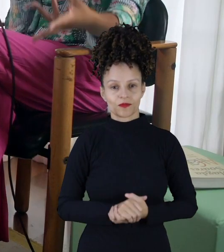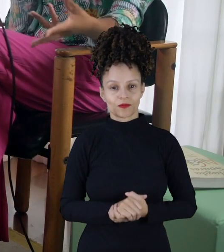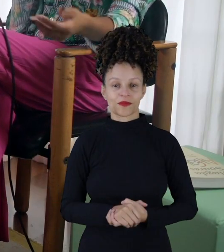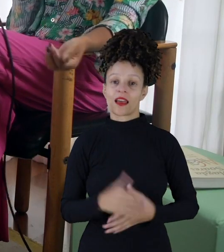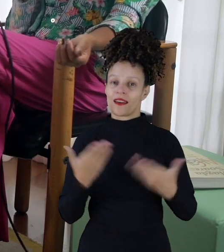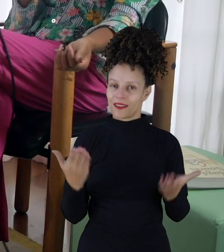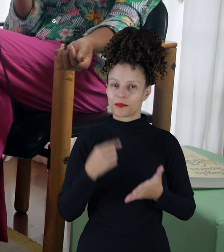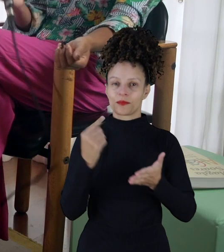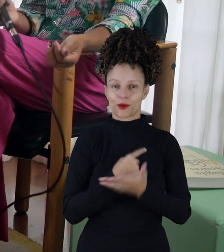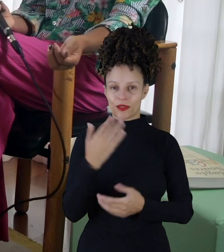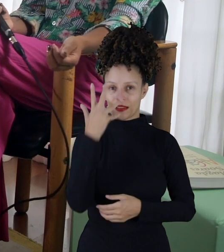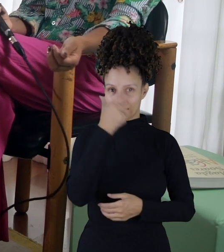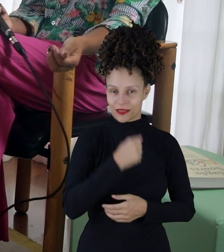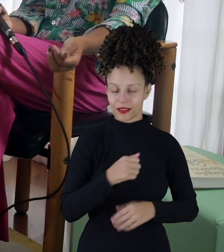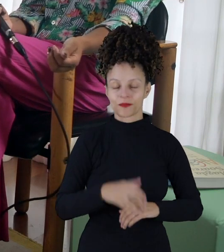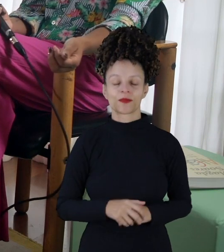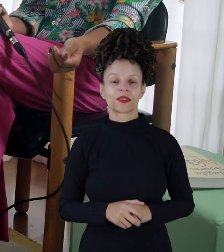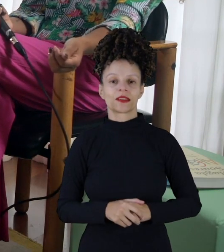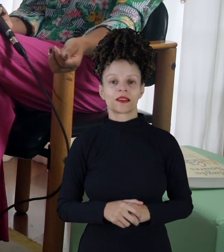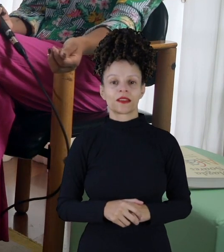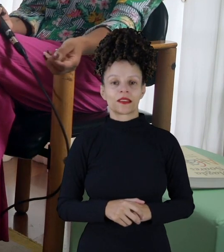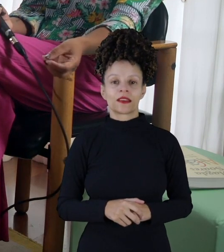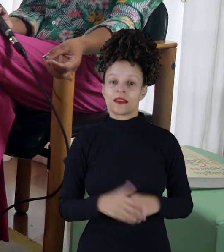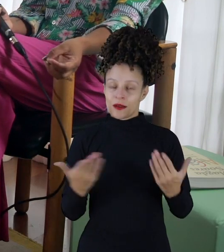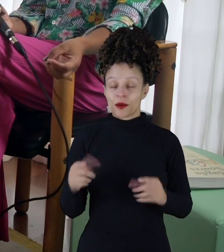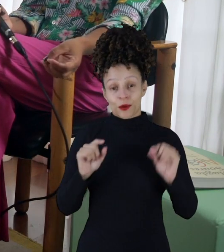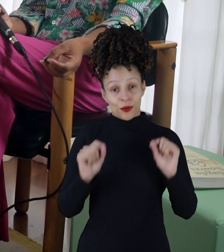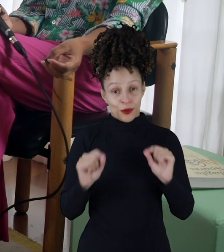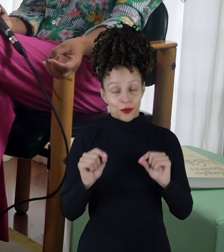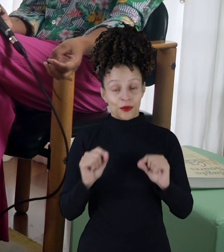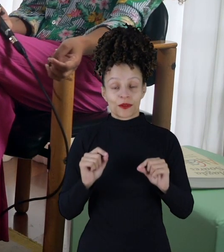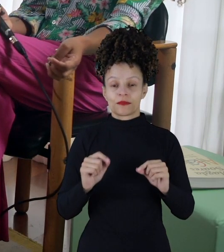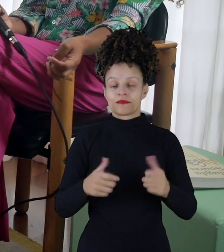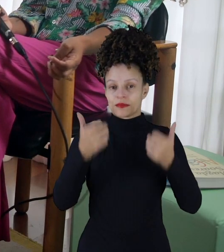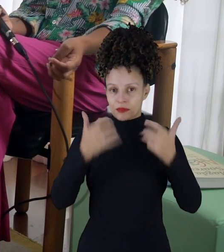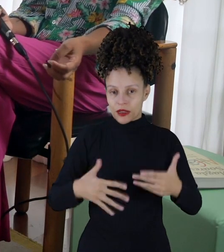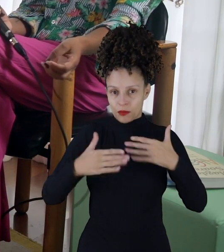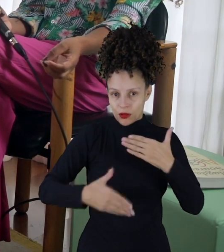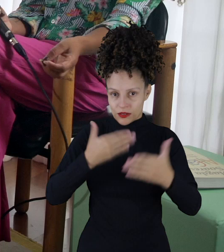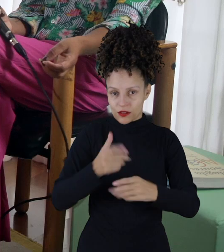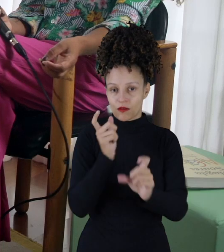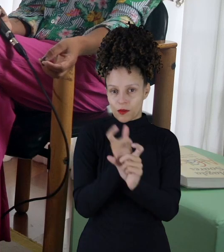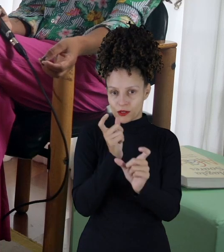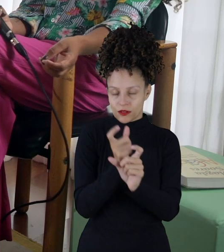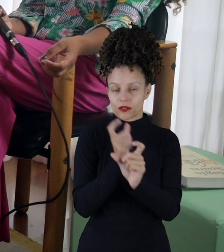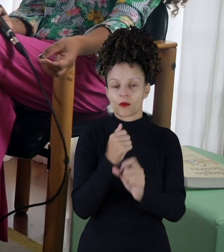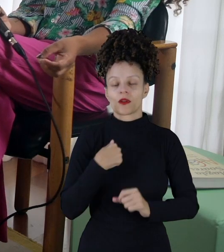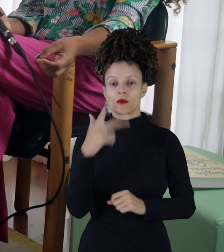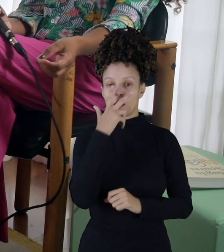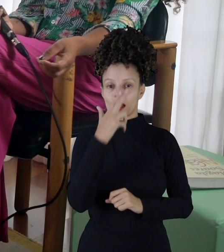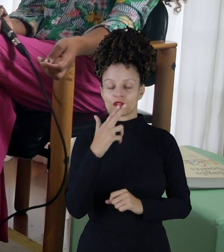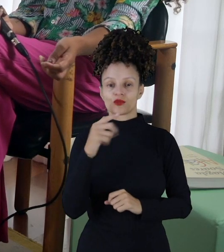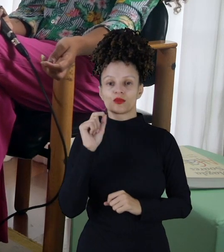e escrever? Ai, que pergunta linda. Pois é, né? Quando a gente fala do processo de alfabetização,